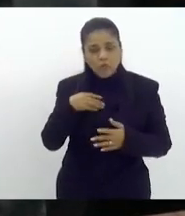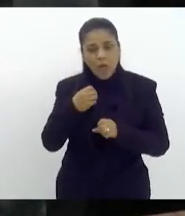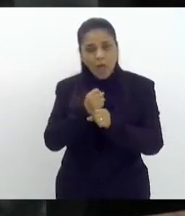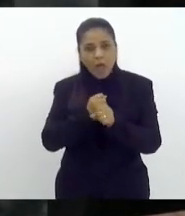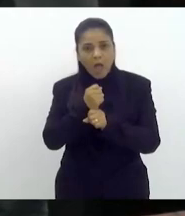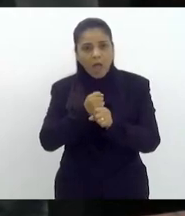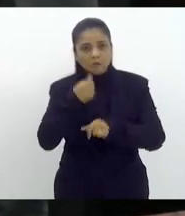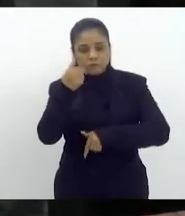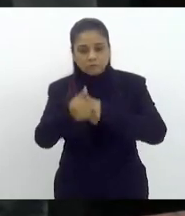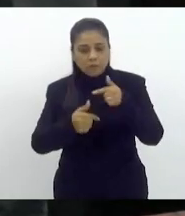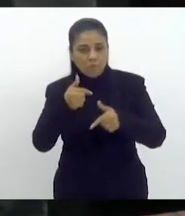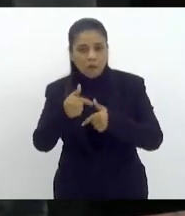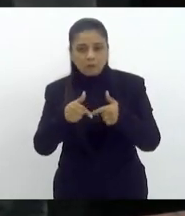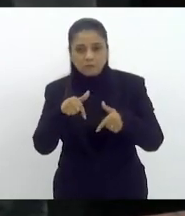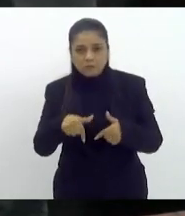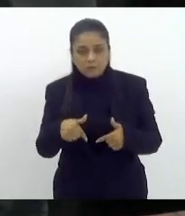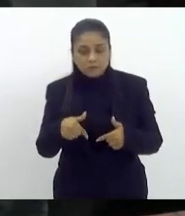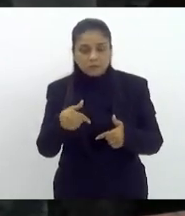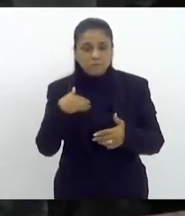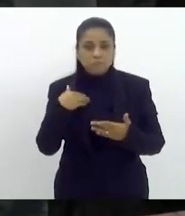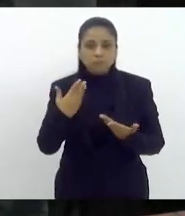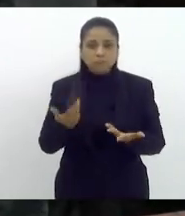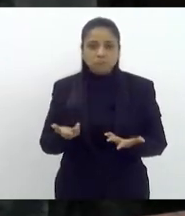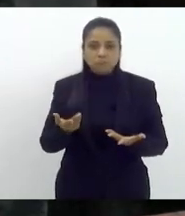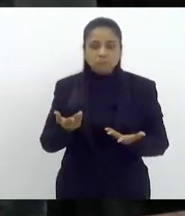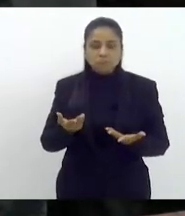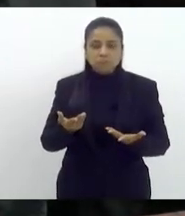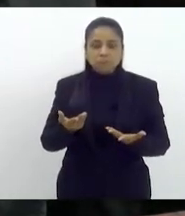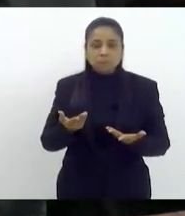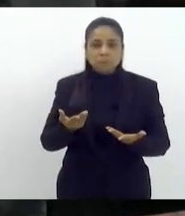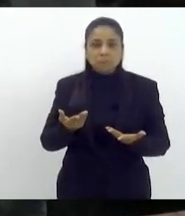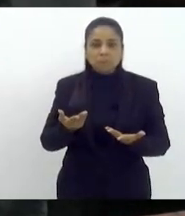procedimento absolutamente escorreito